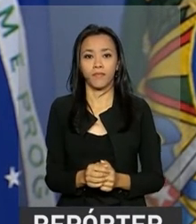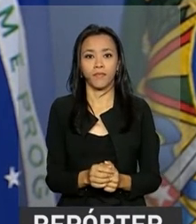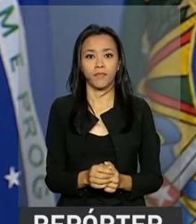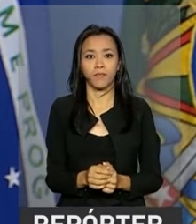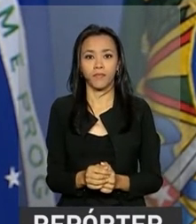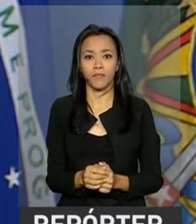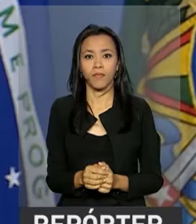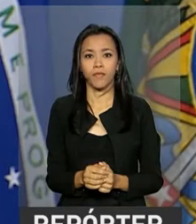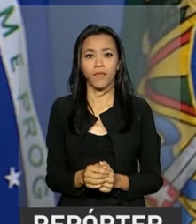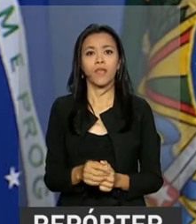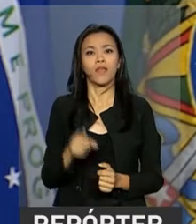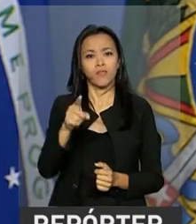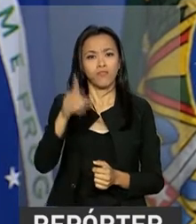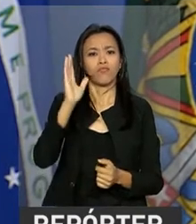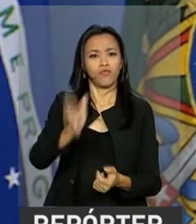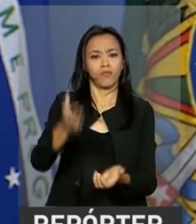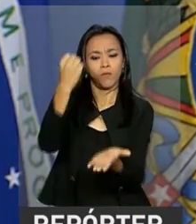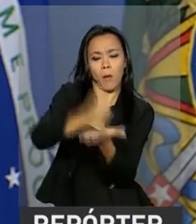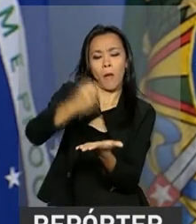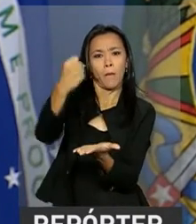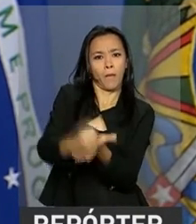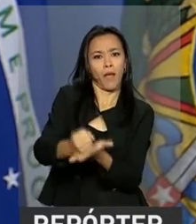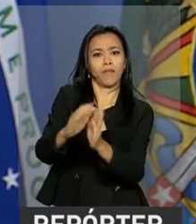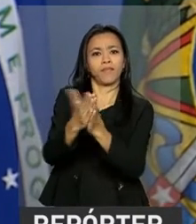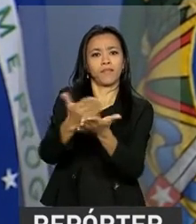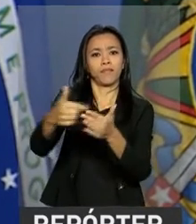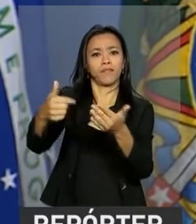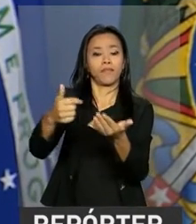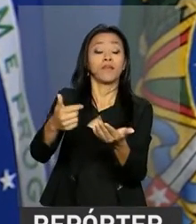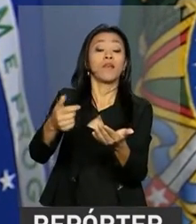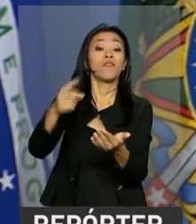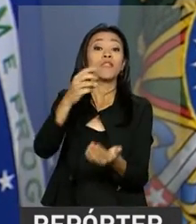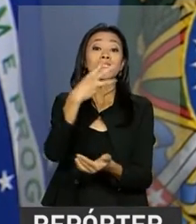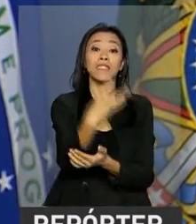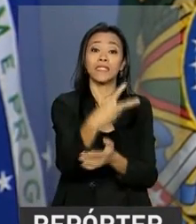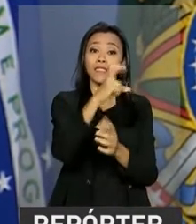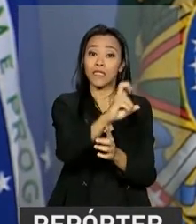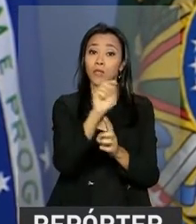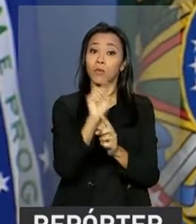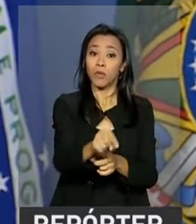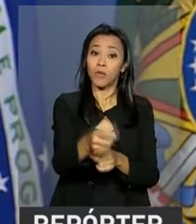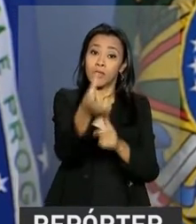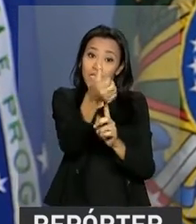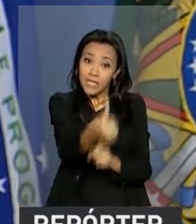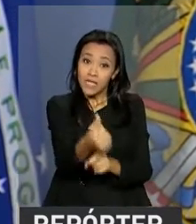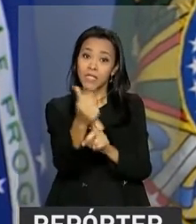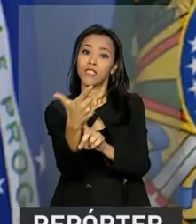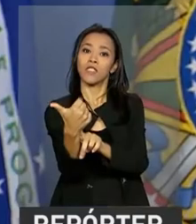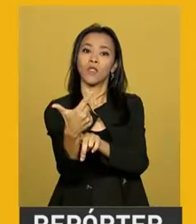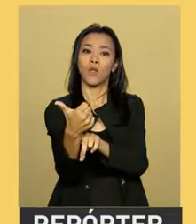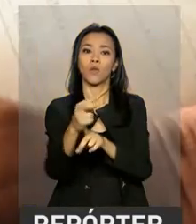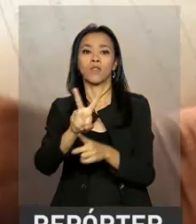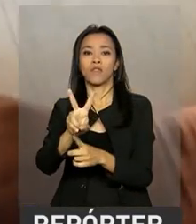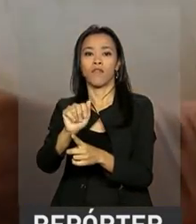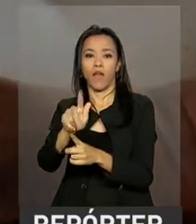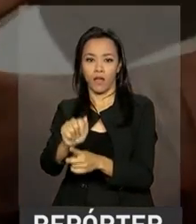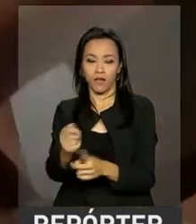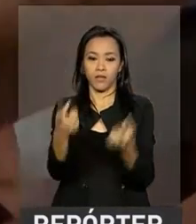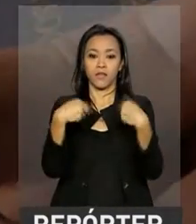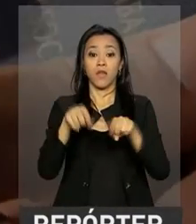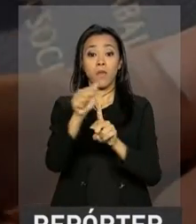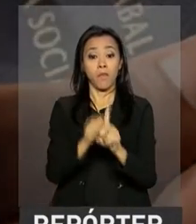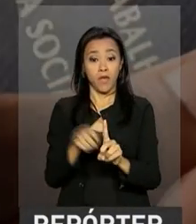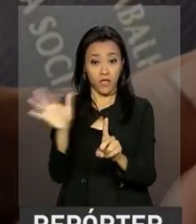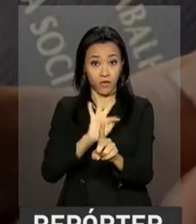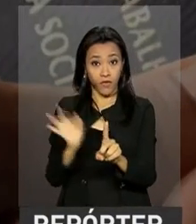formais foi de 35 mil seiscentos e doze vagas em fevereiro foram